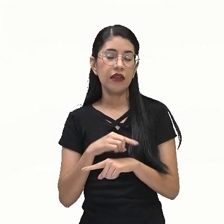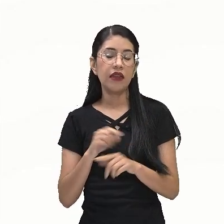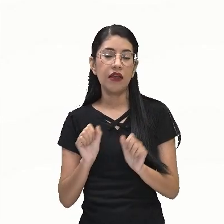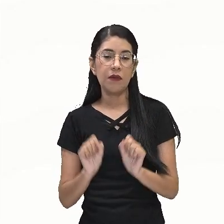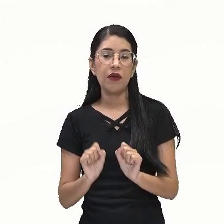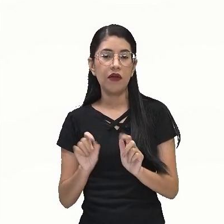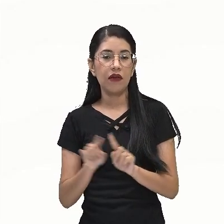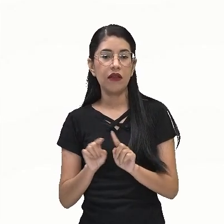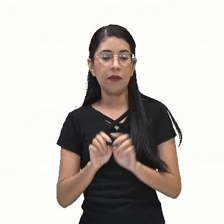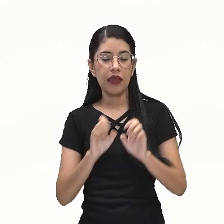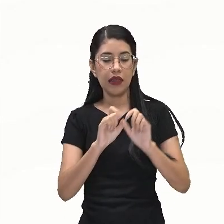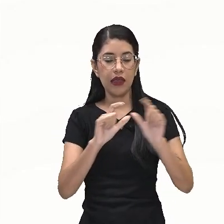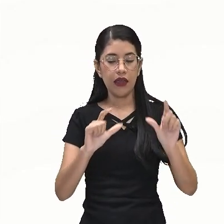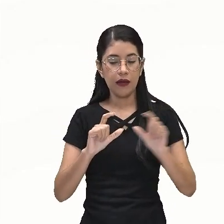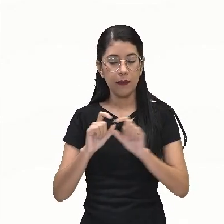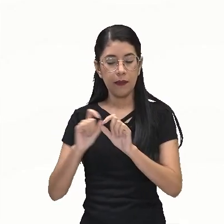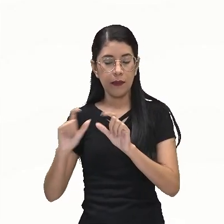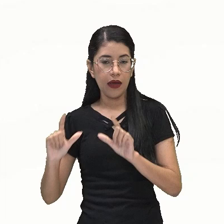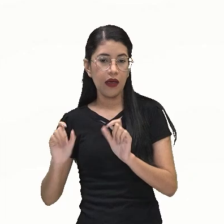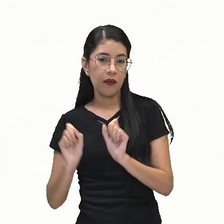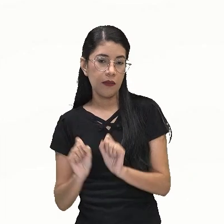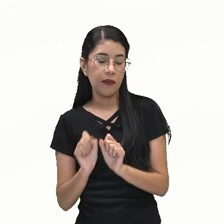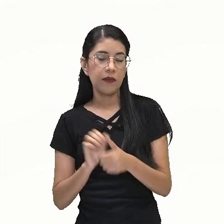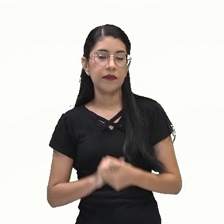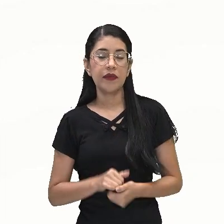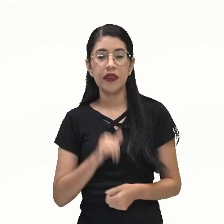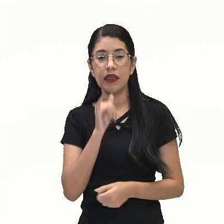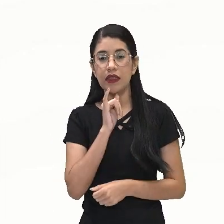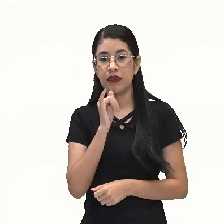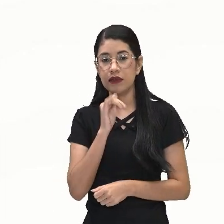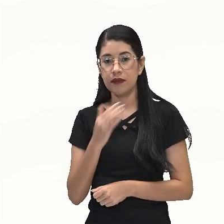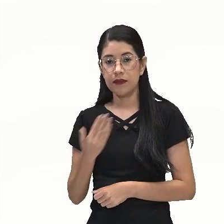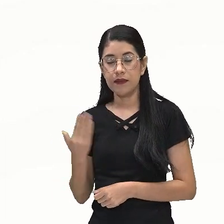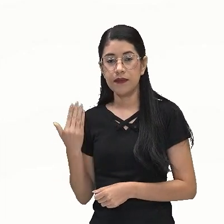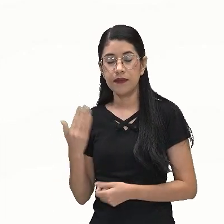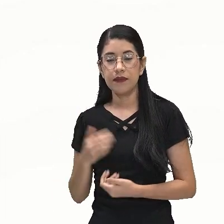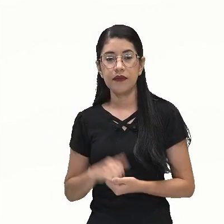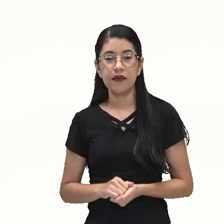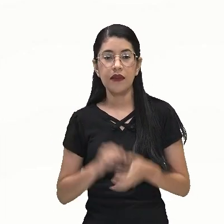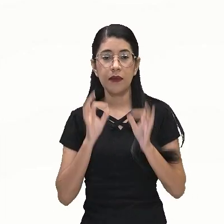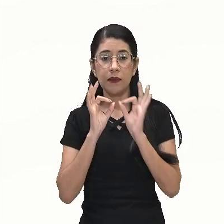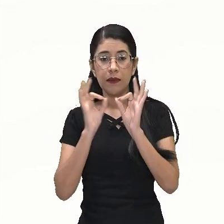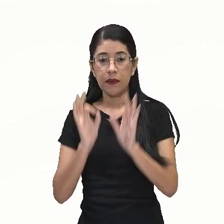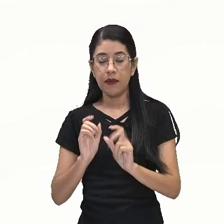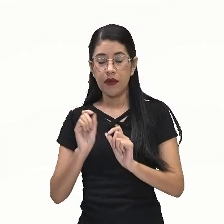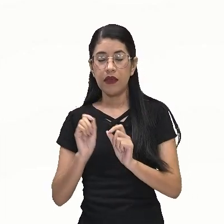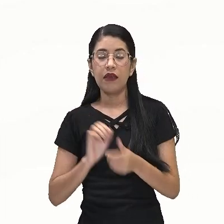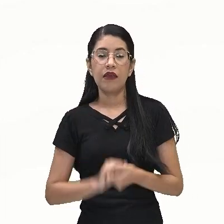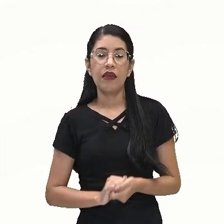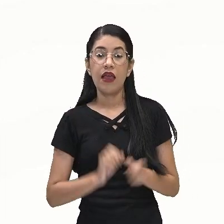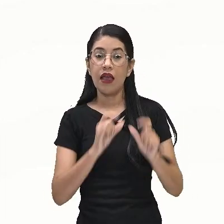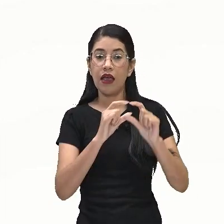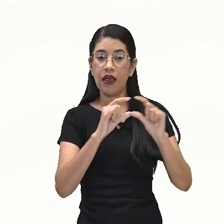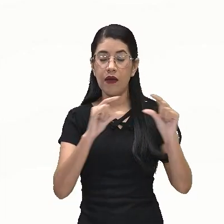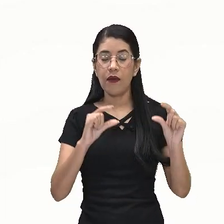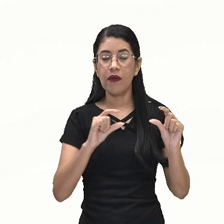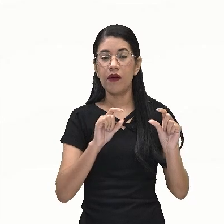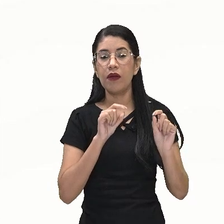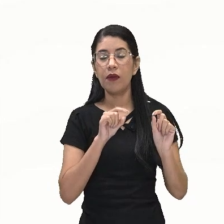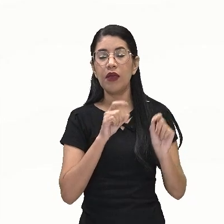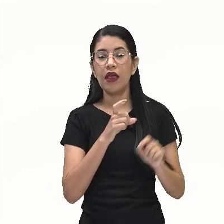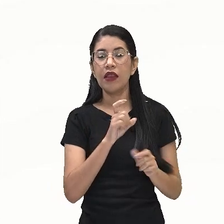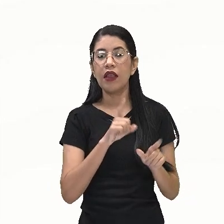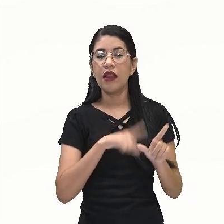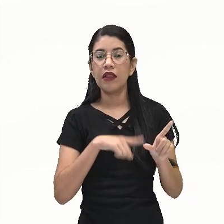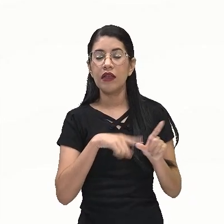mesma equação. Aí o nosso exemplo. Como assim, professor? Observe que a minha primeira equação, minha primeira incógnita